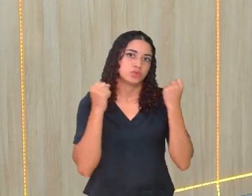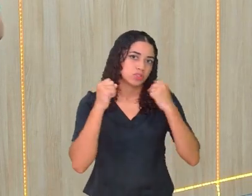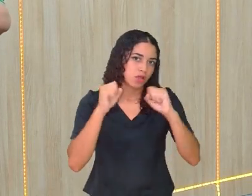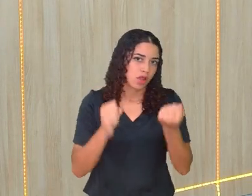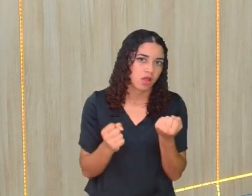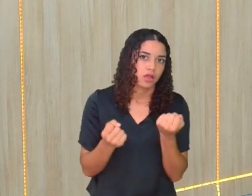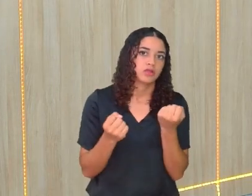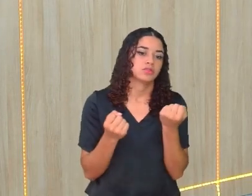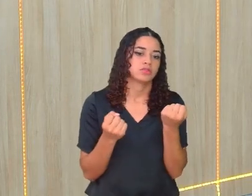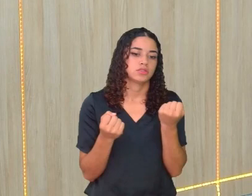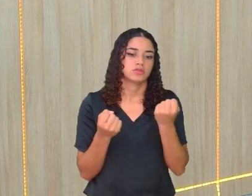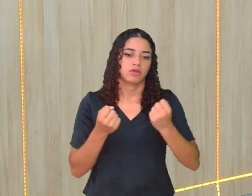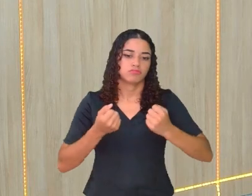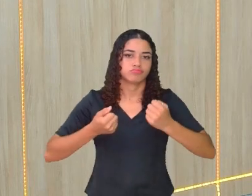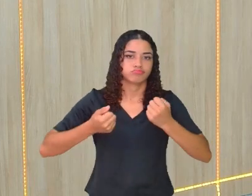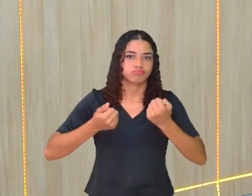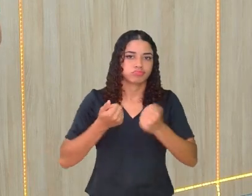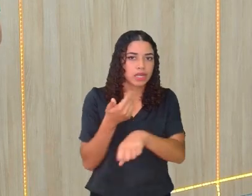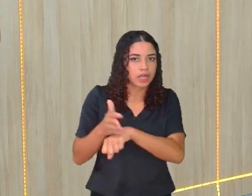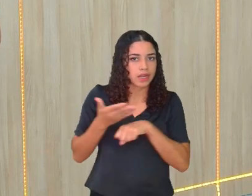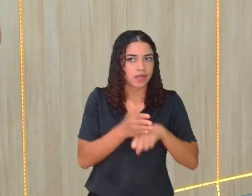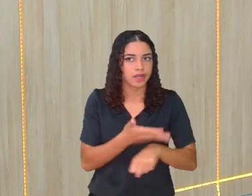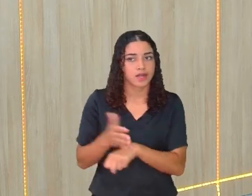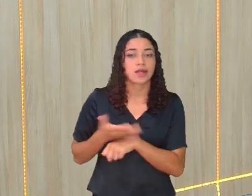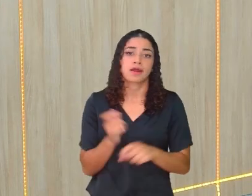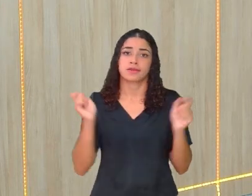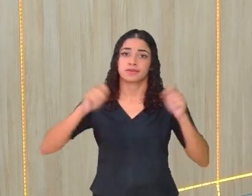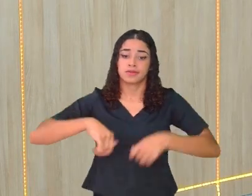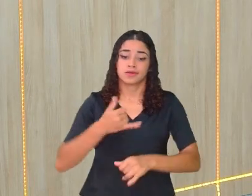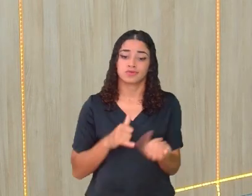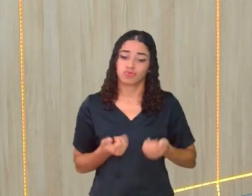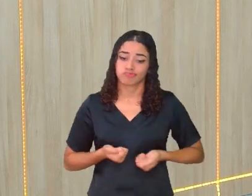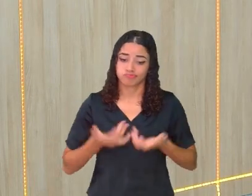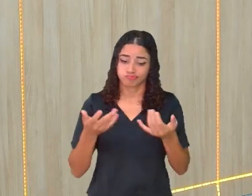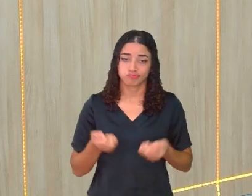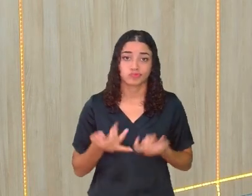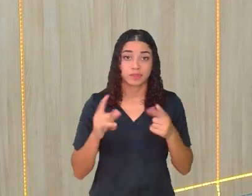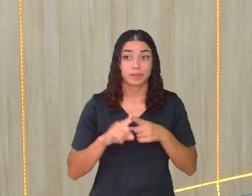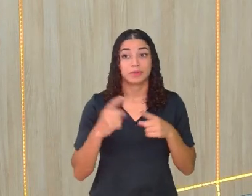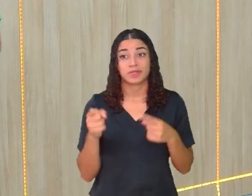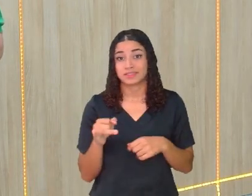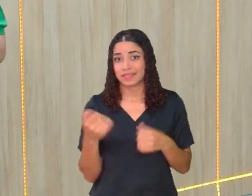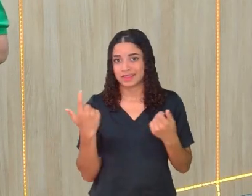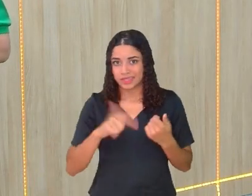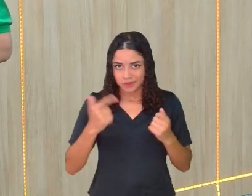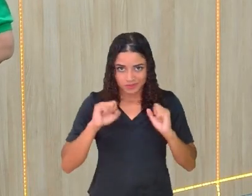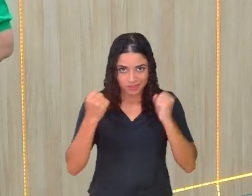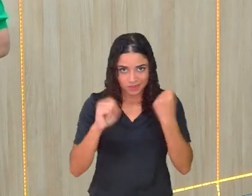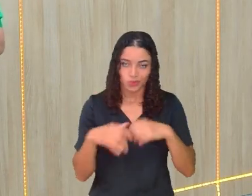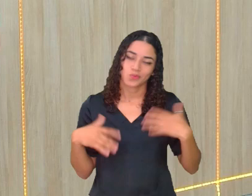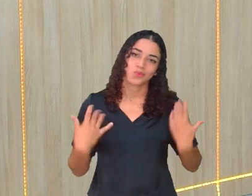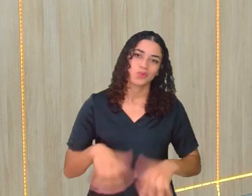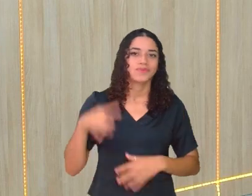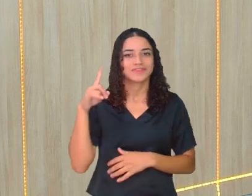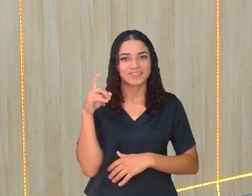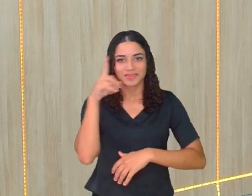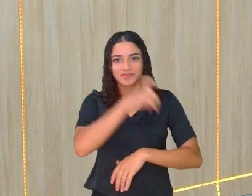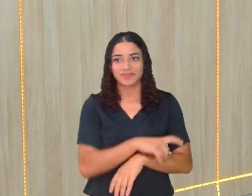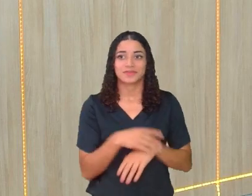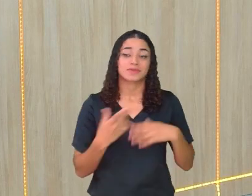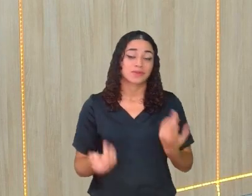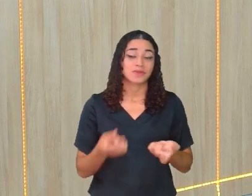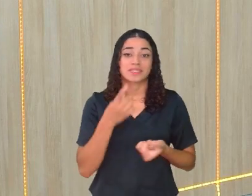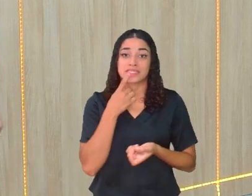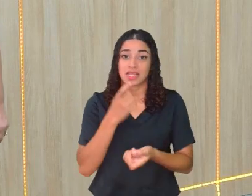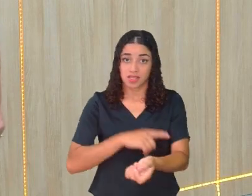vamos dizer assim, gasta. E aí, quando não tem atividade física, essa questão aí também se complica. Então, é através da corrente sanguínea que